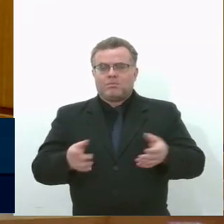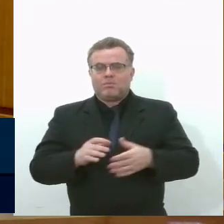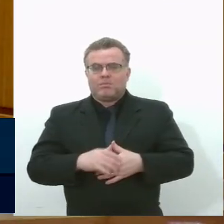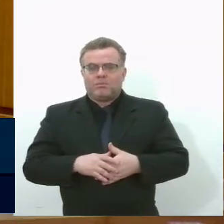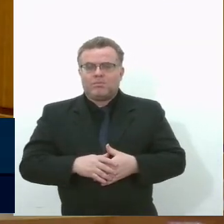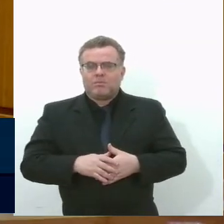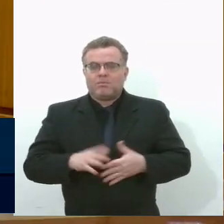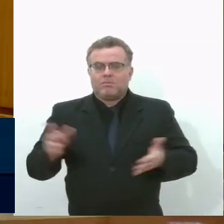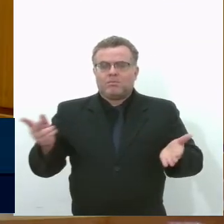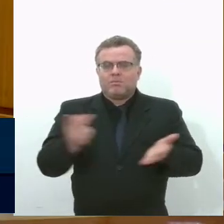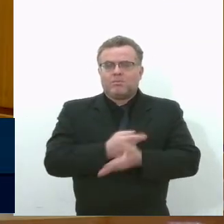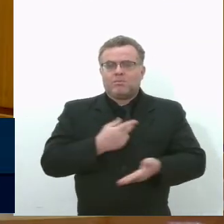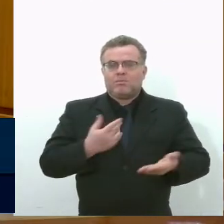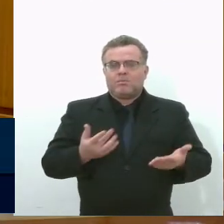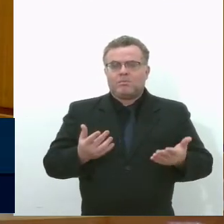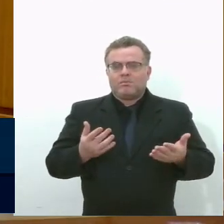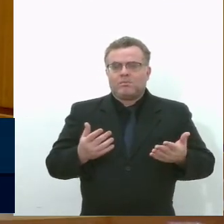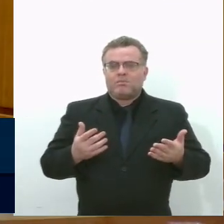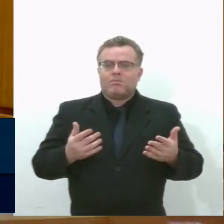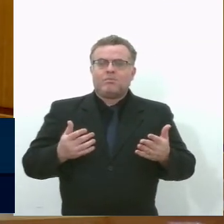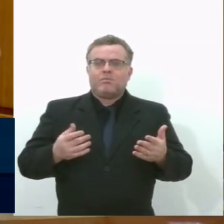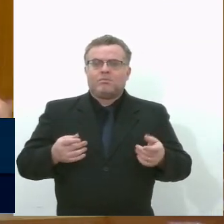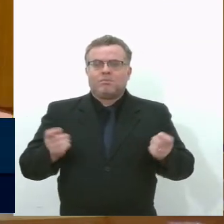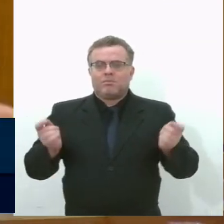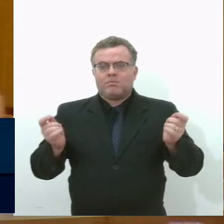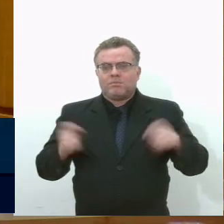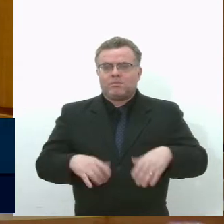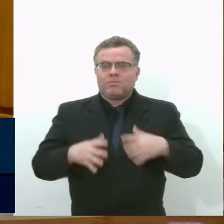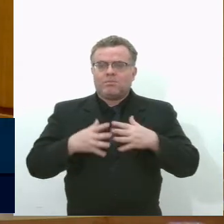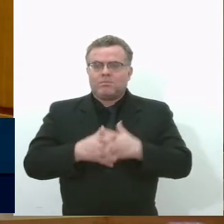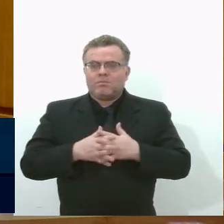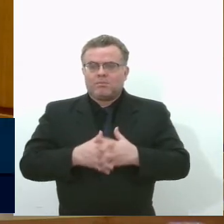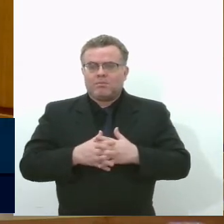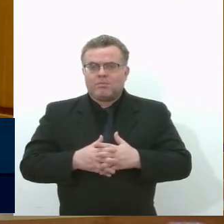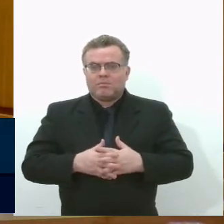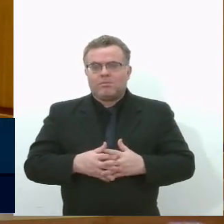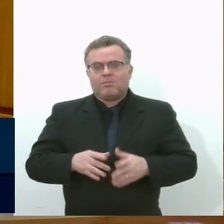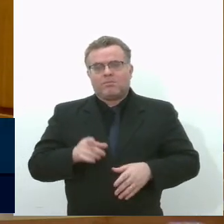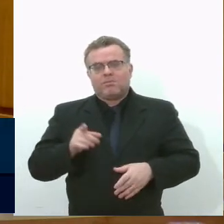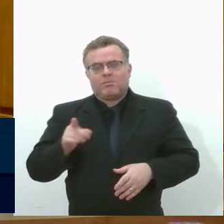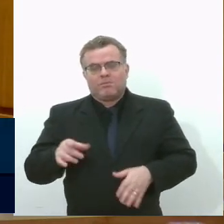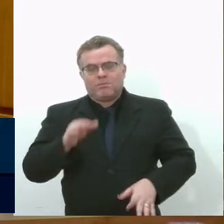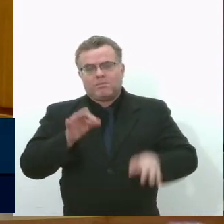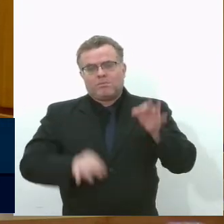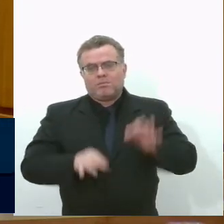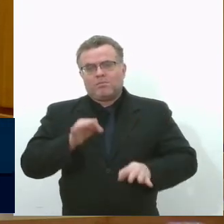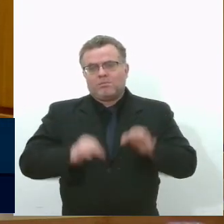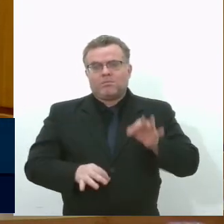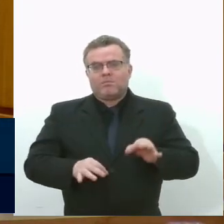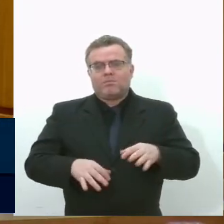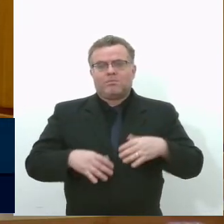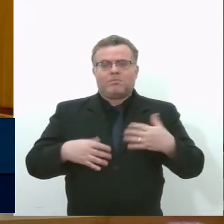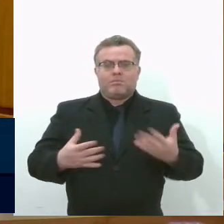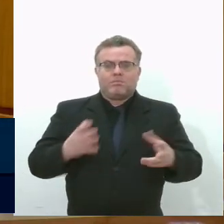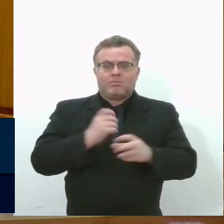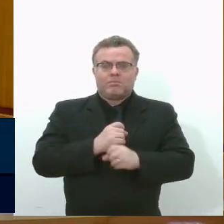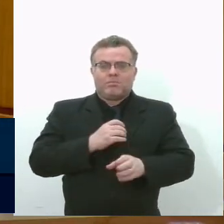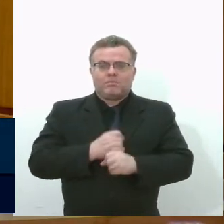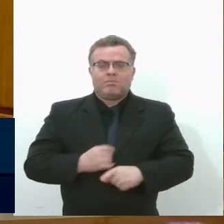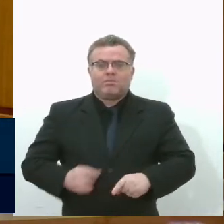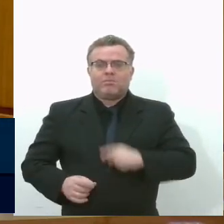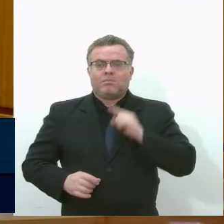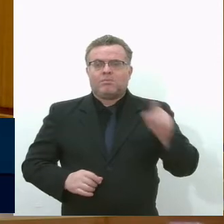um conflito de competência entre o que julga os Tribunais de Contas